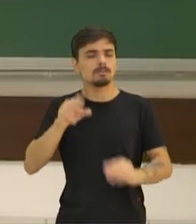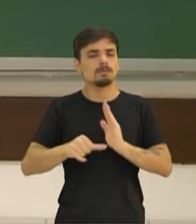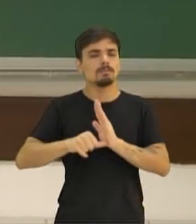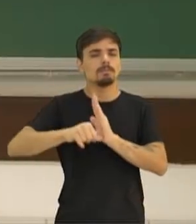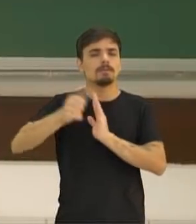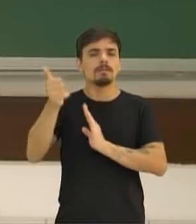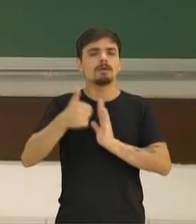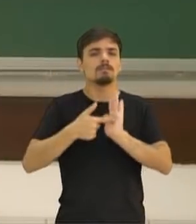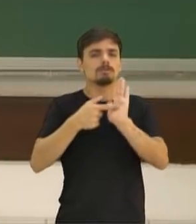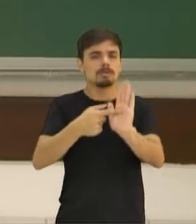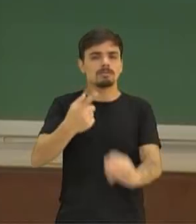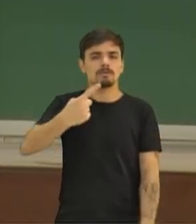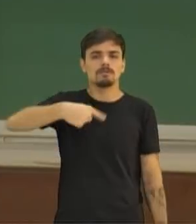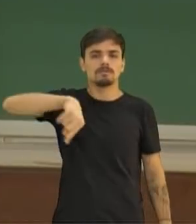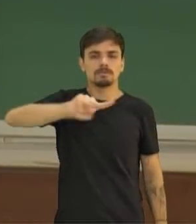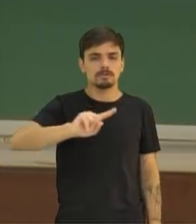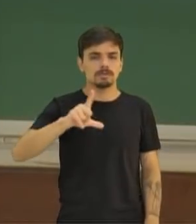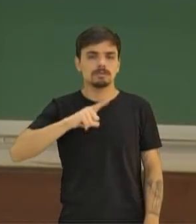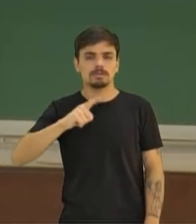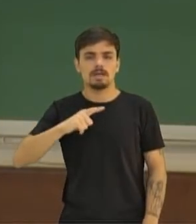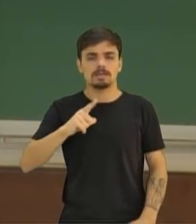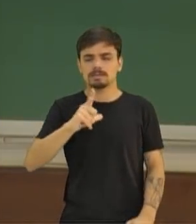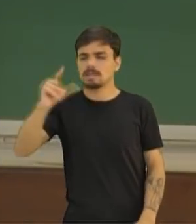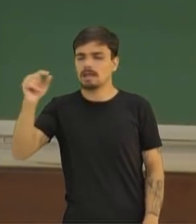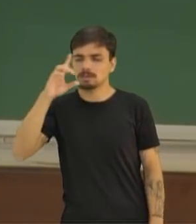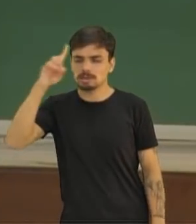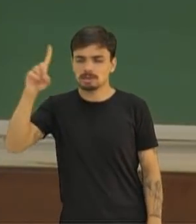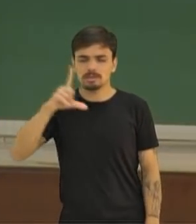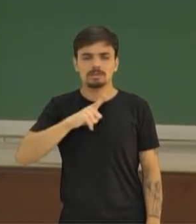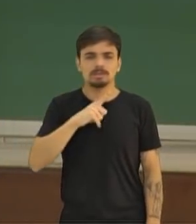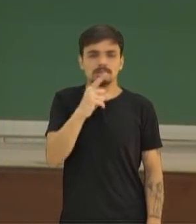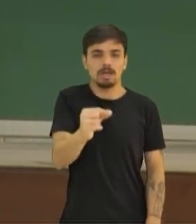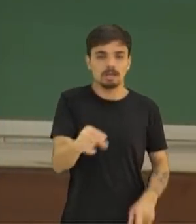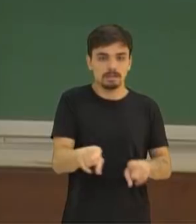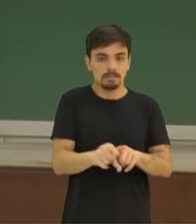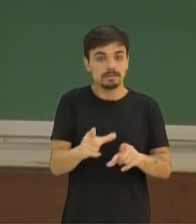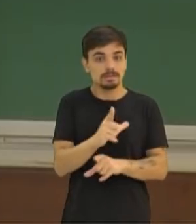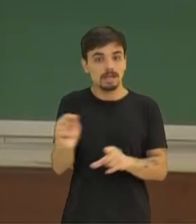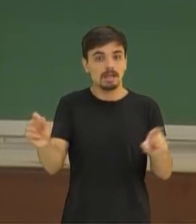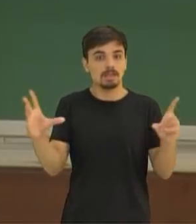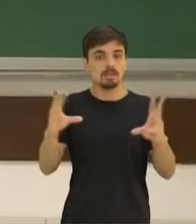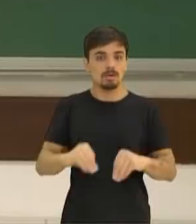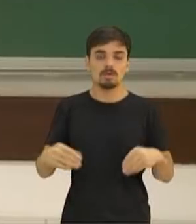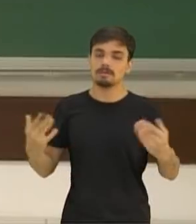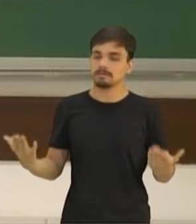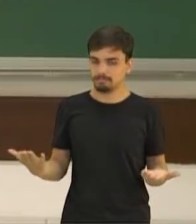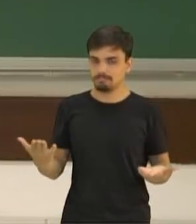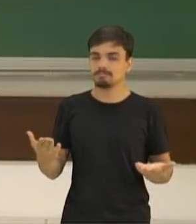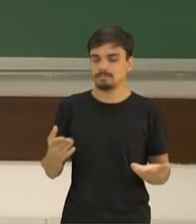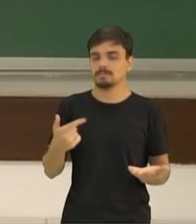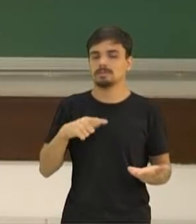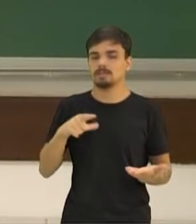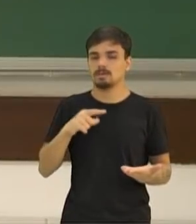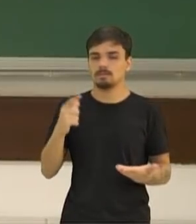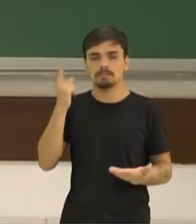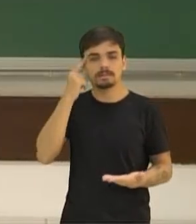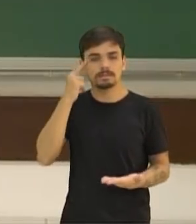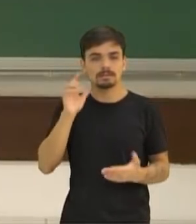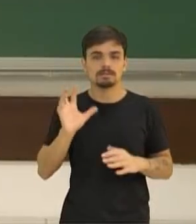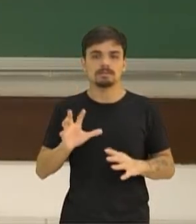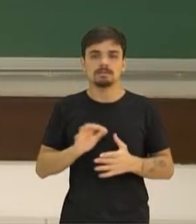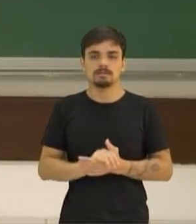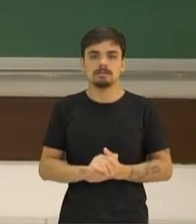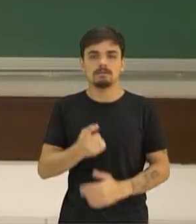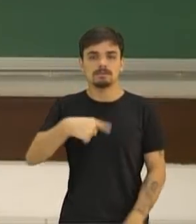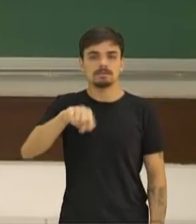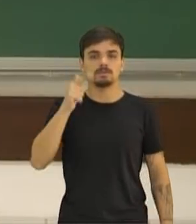para vocês. Lembram? Saia de dia, saia de si, saia de noite. Então, pense nisso para que